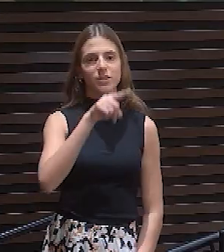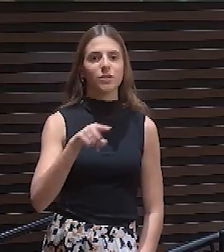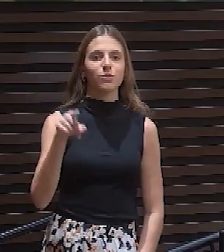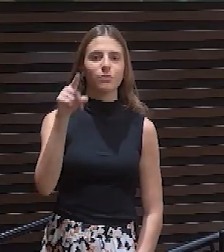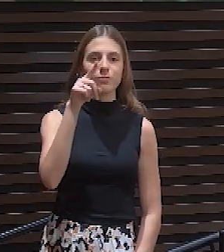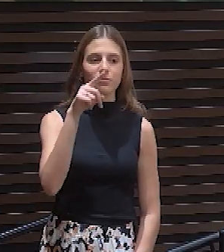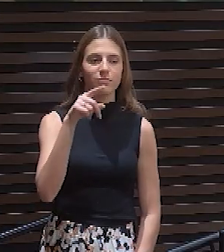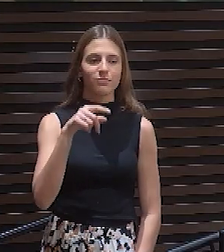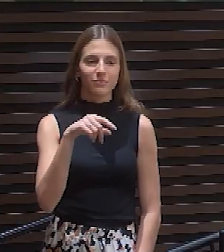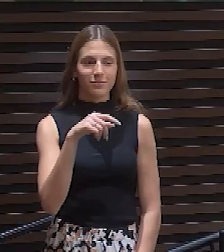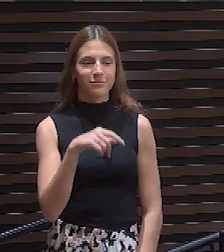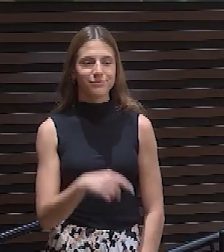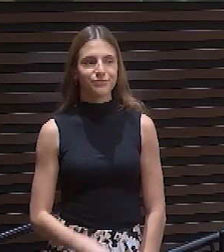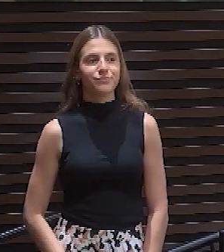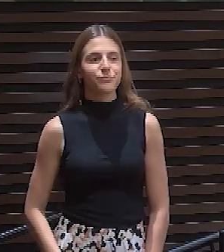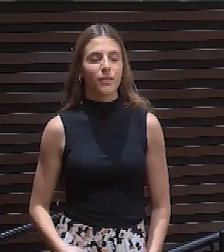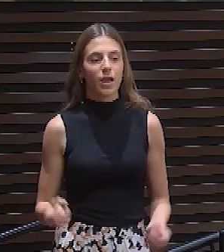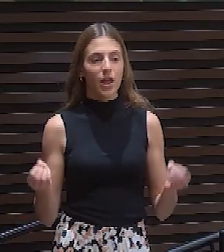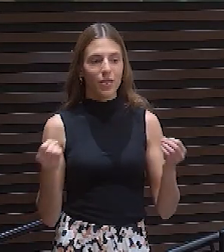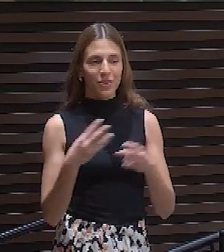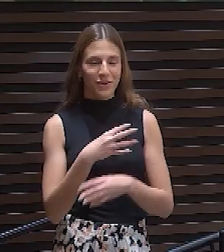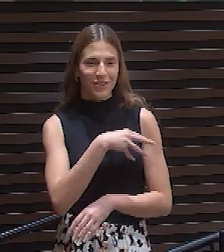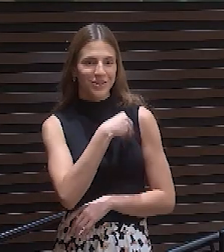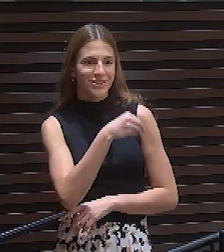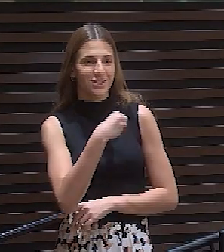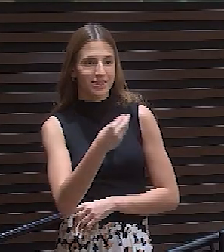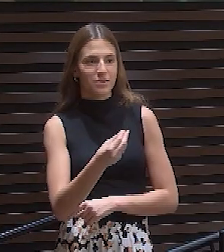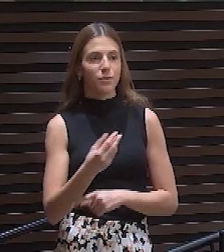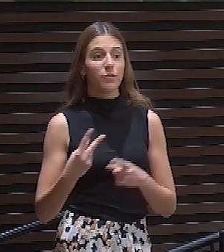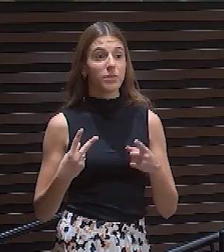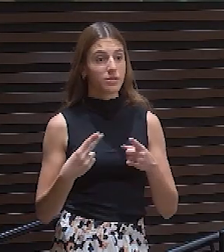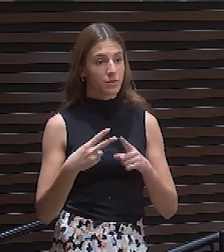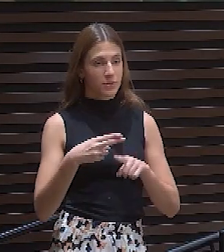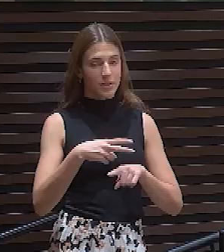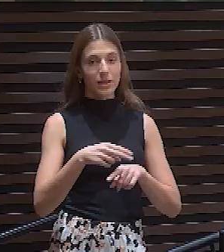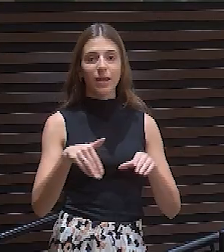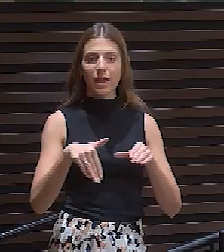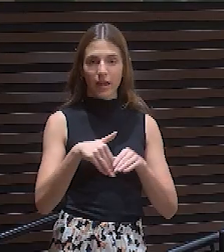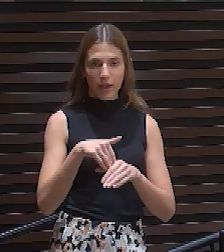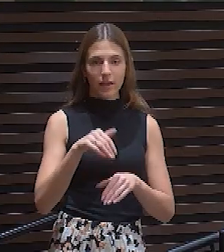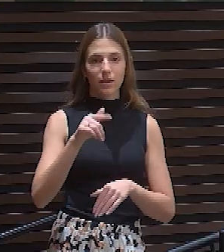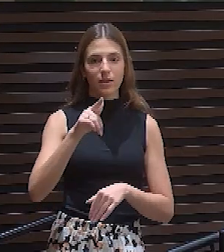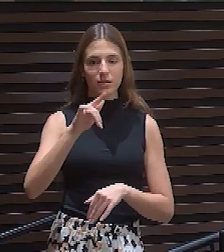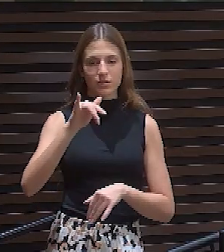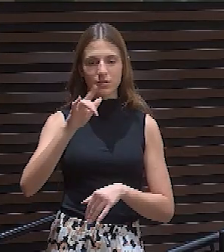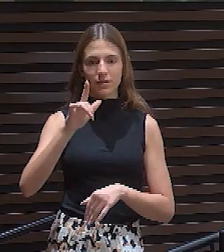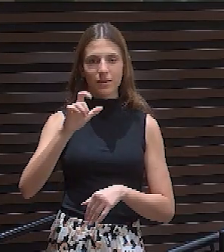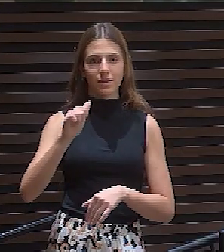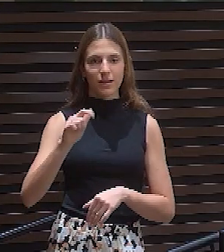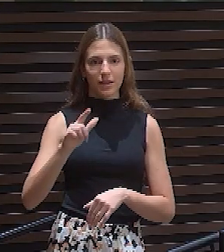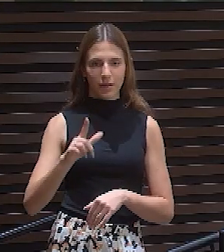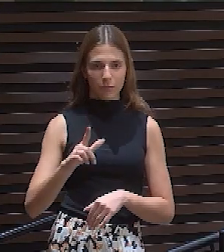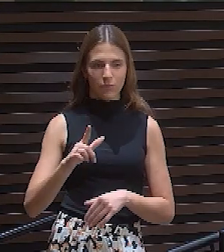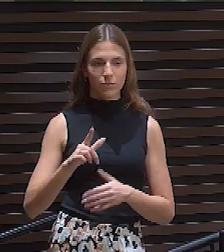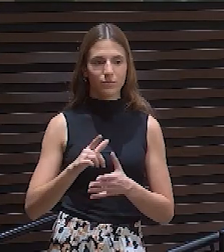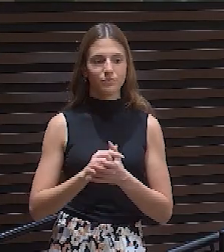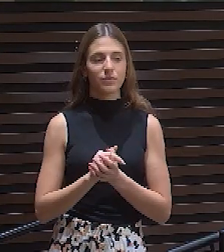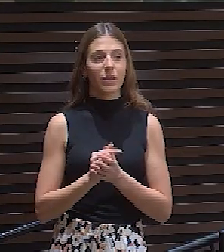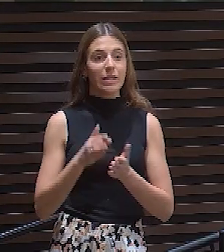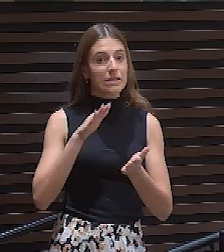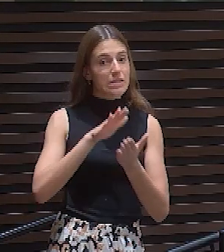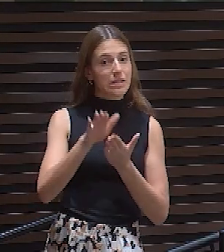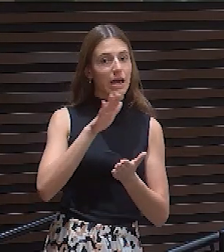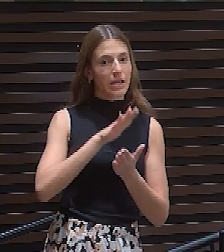A nova geração foi circuncidada em Gilgal. Saíram lá do Egito